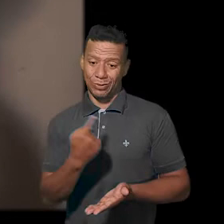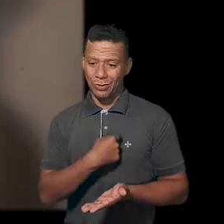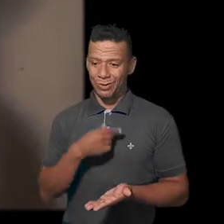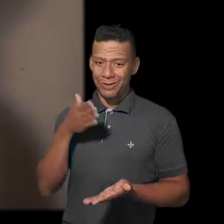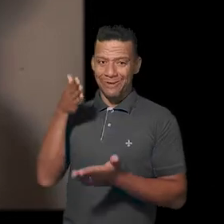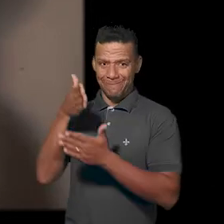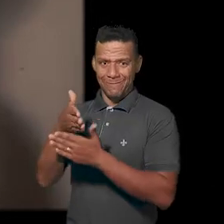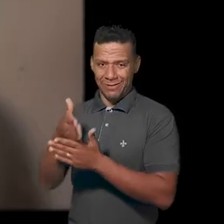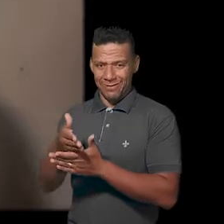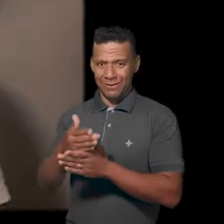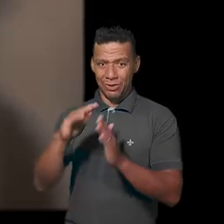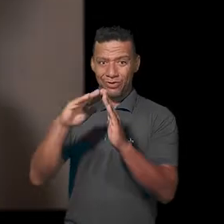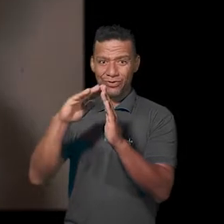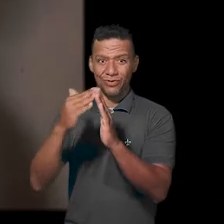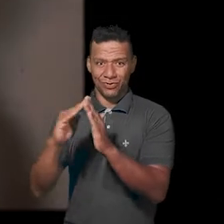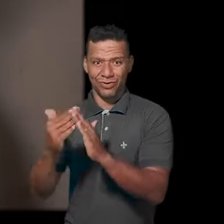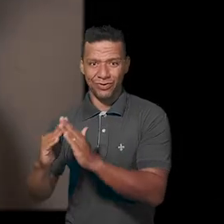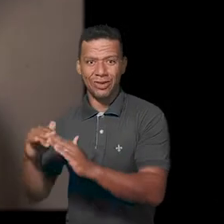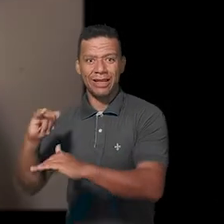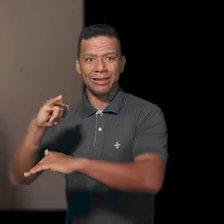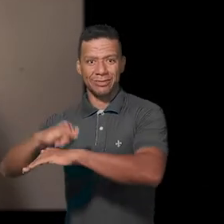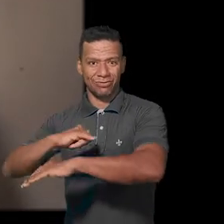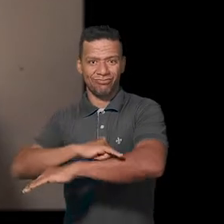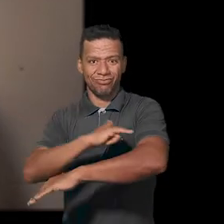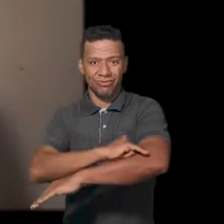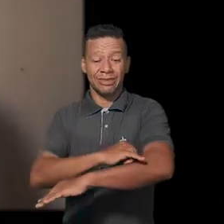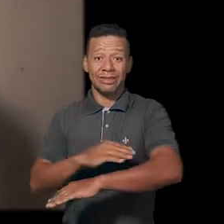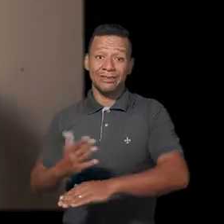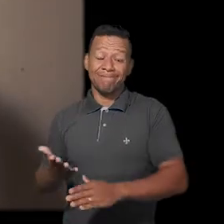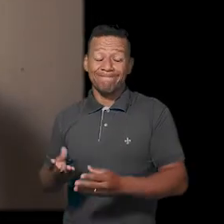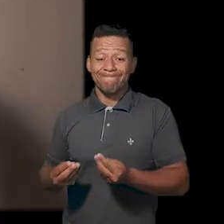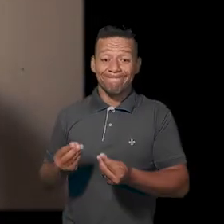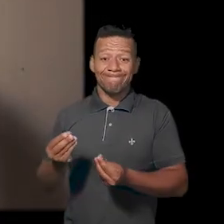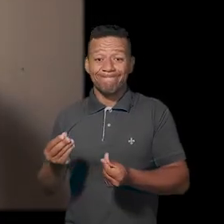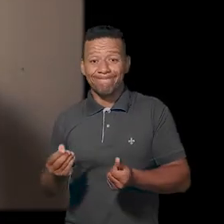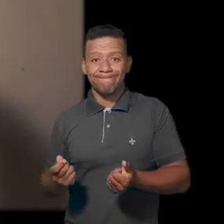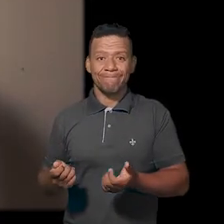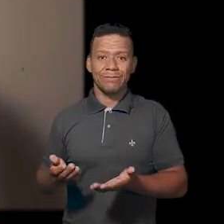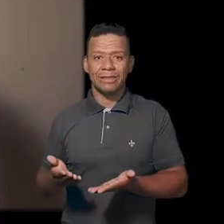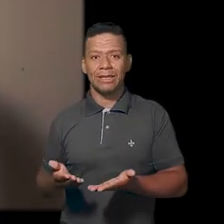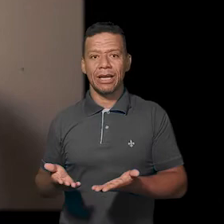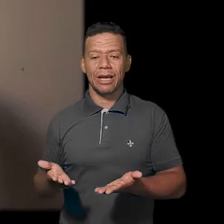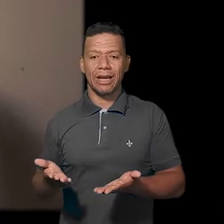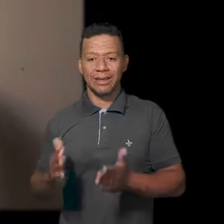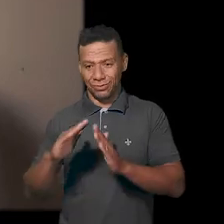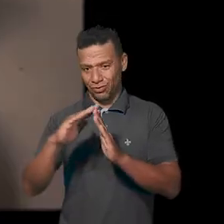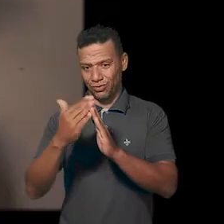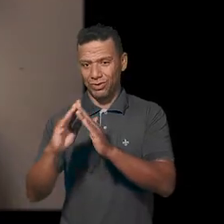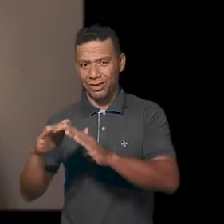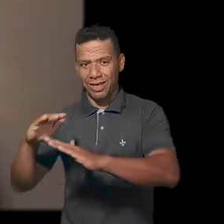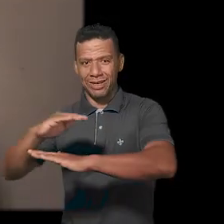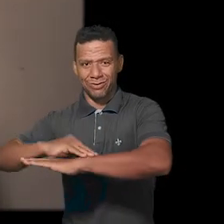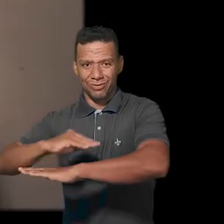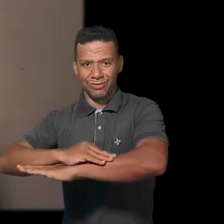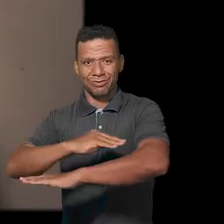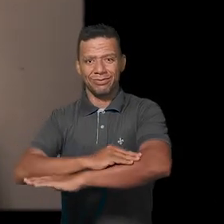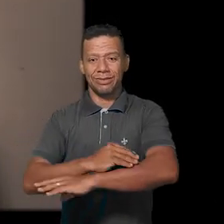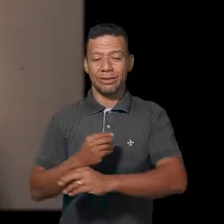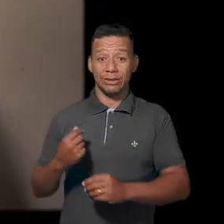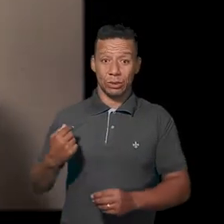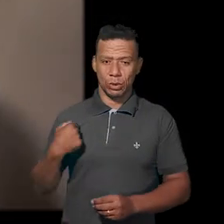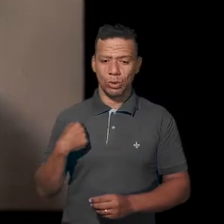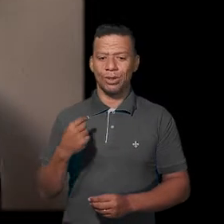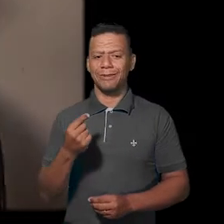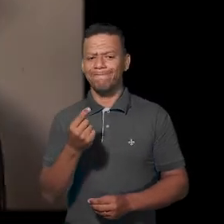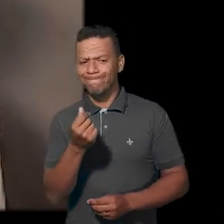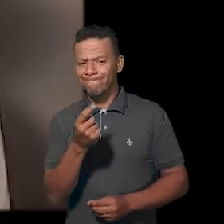do Parque Avaí, que estava lá na Associação de Moradores do Parque Avaí, e foi lá para o Jardim Laura, na Favela do Sapo. Como ainda tinha